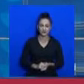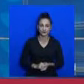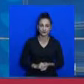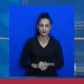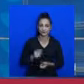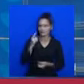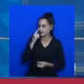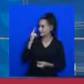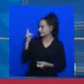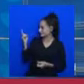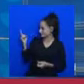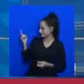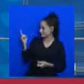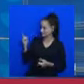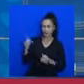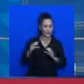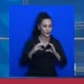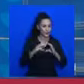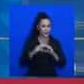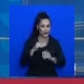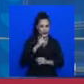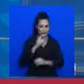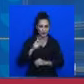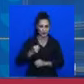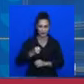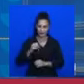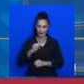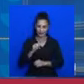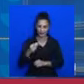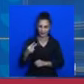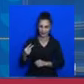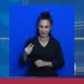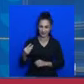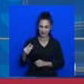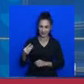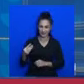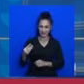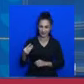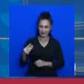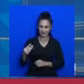Segunda bola chegando, bola verde número 03.